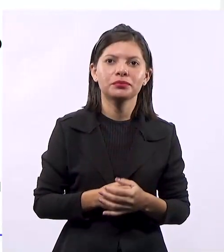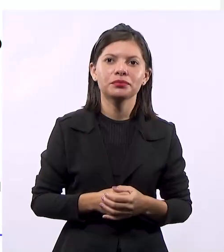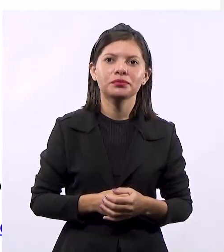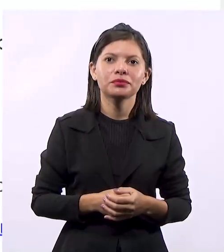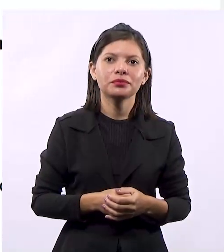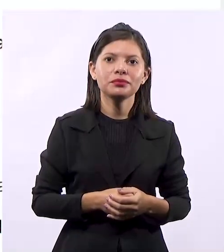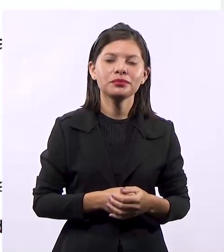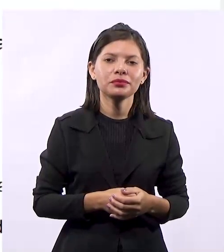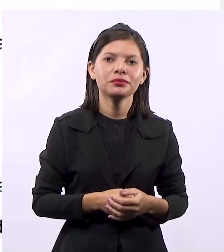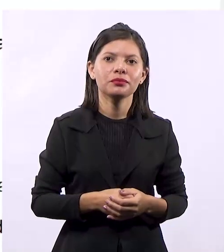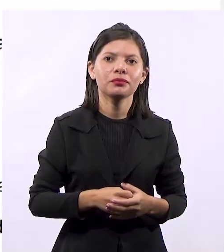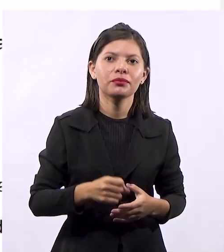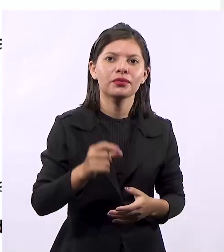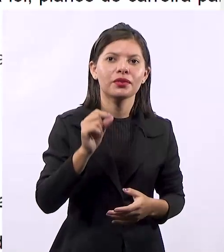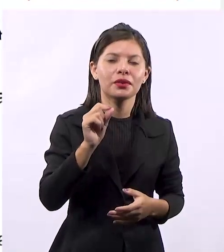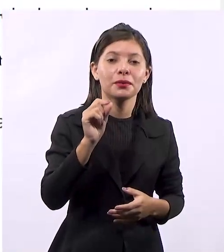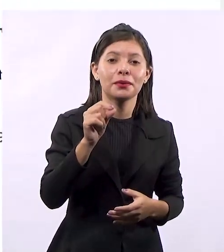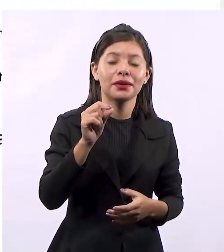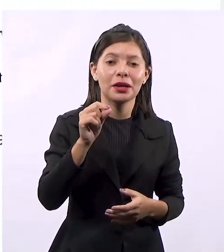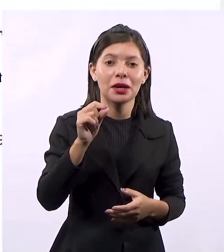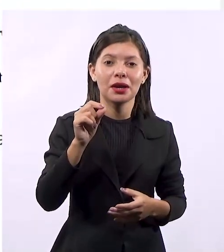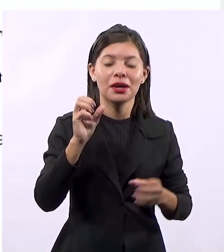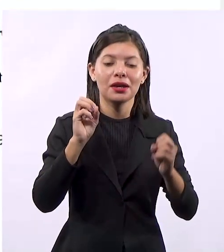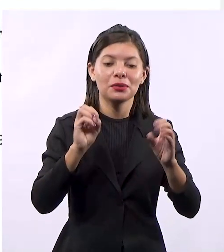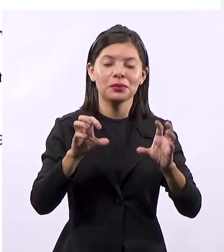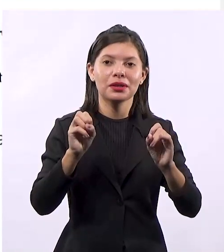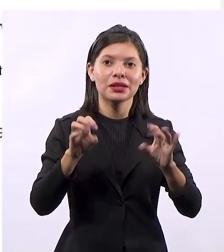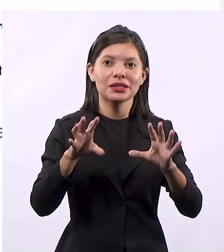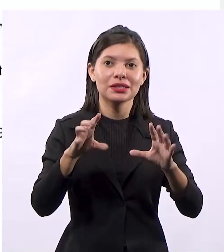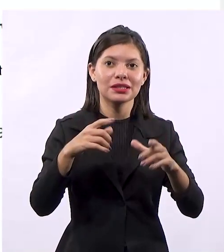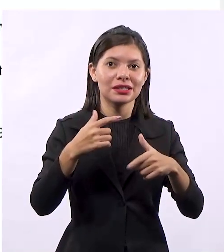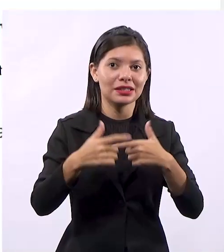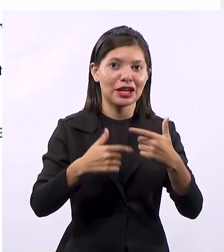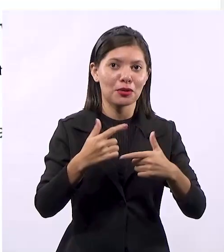um dos mais importantes artigos para a